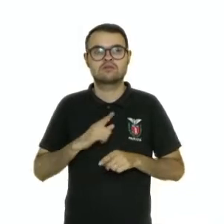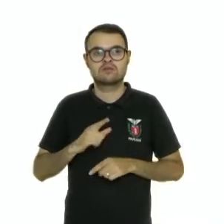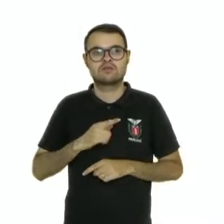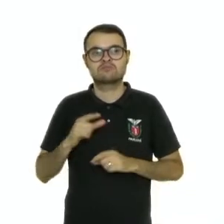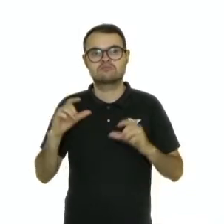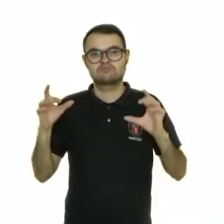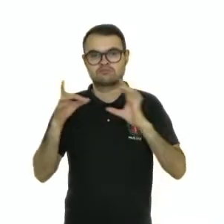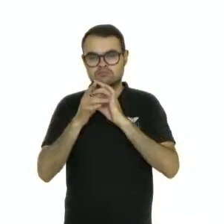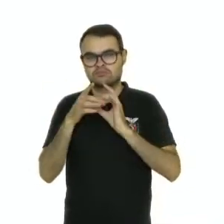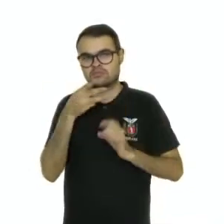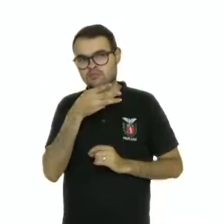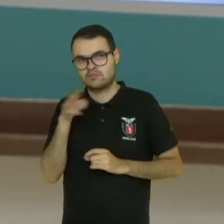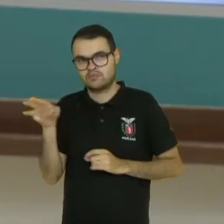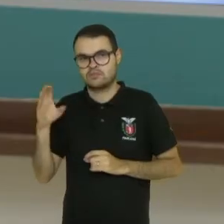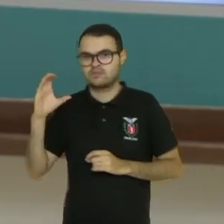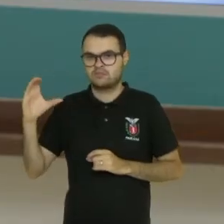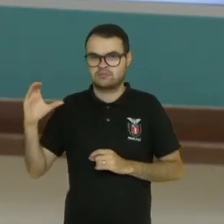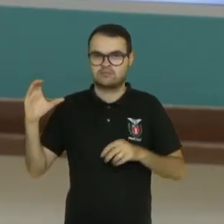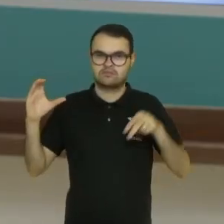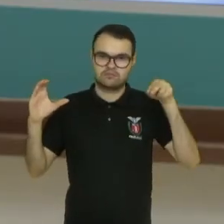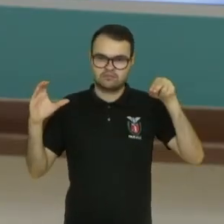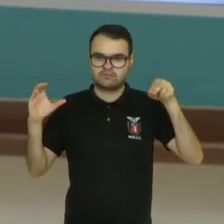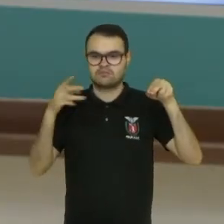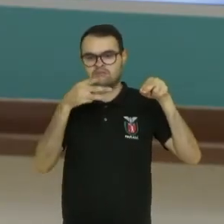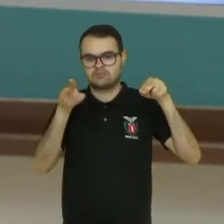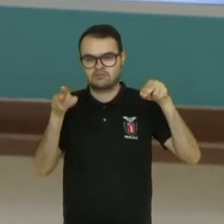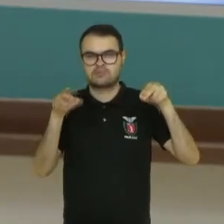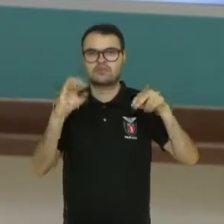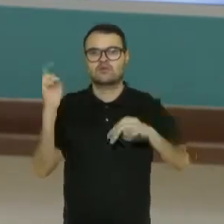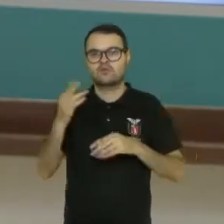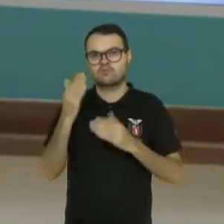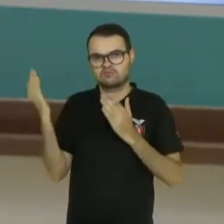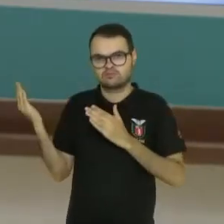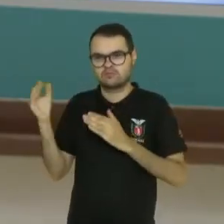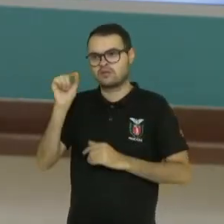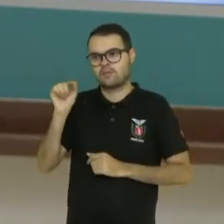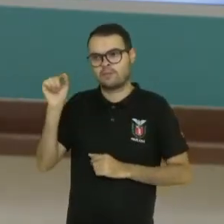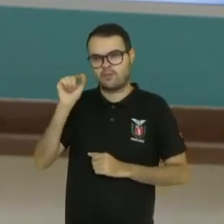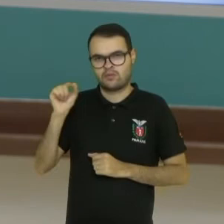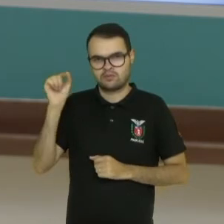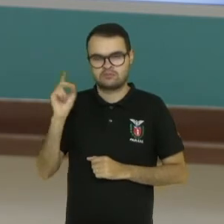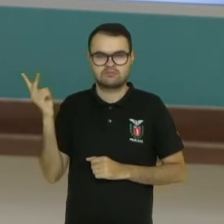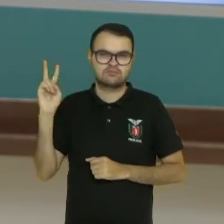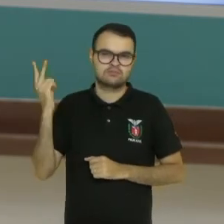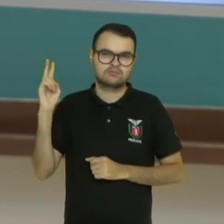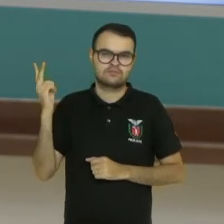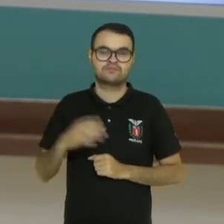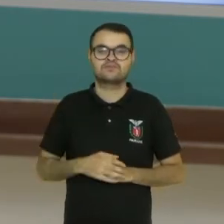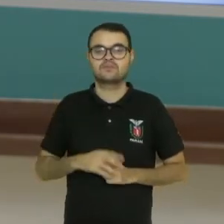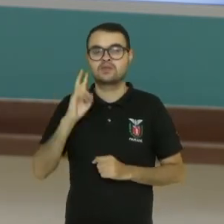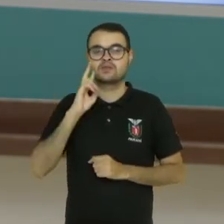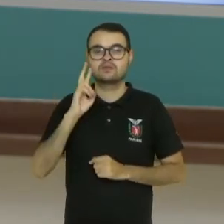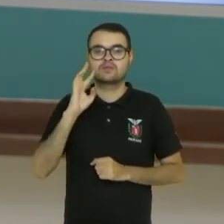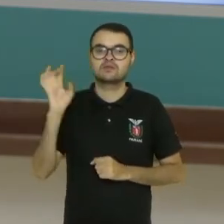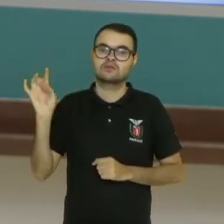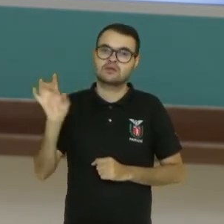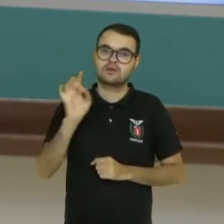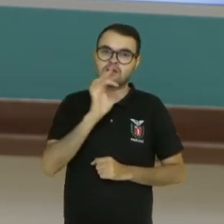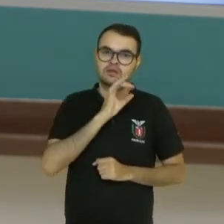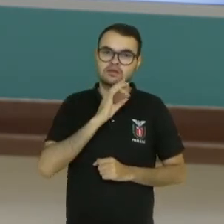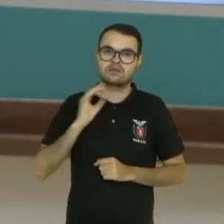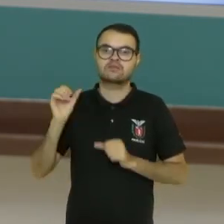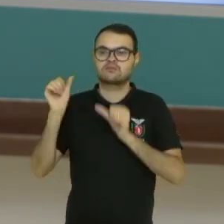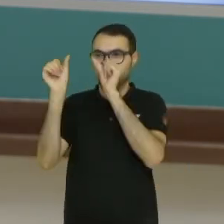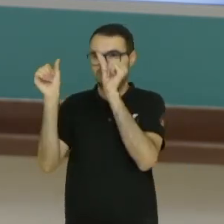o nitrogênio, então 3 tracinhos aqui ou a representação das bolinhas. Lembrando que cada elemento ele tem